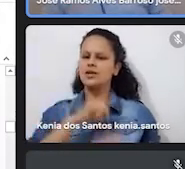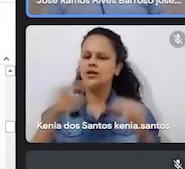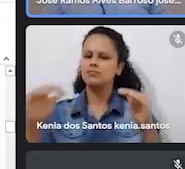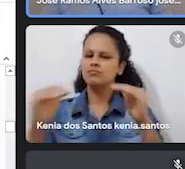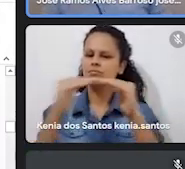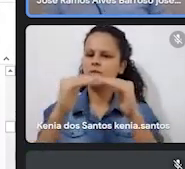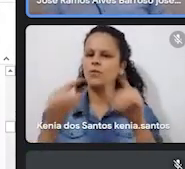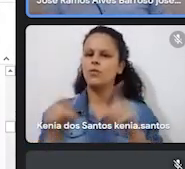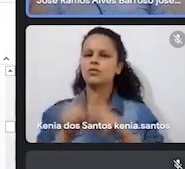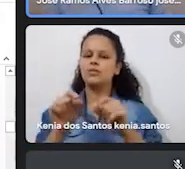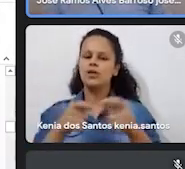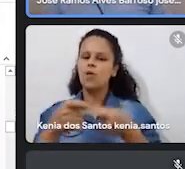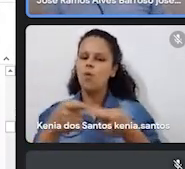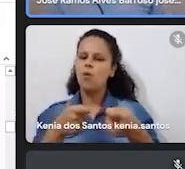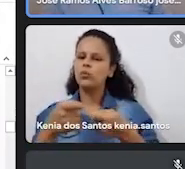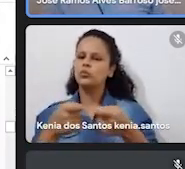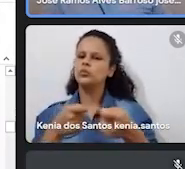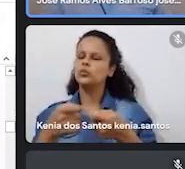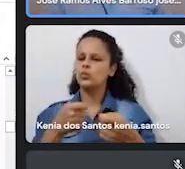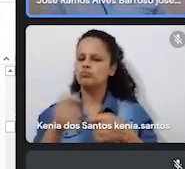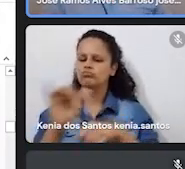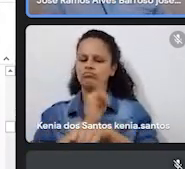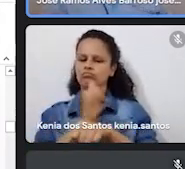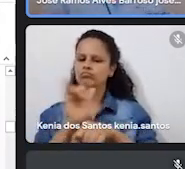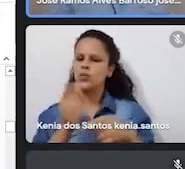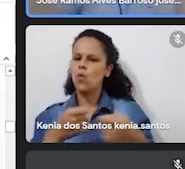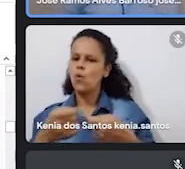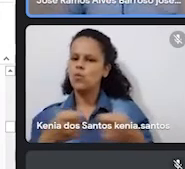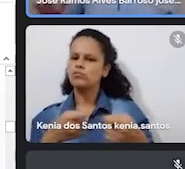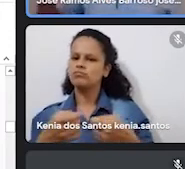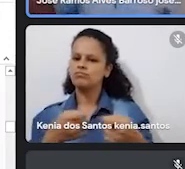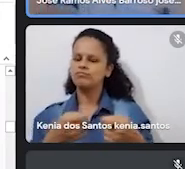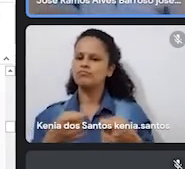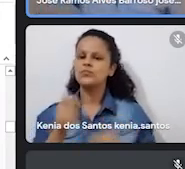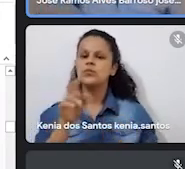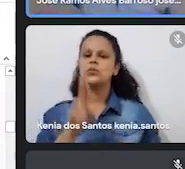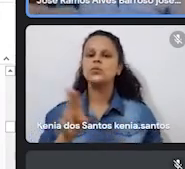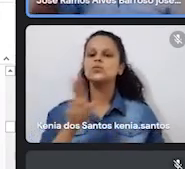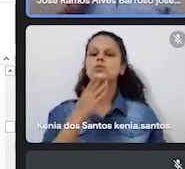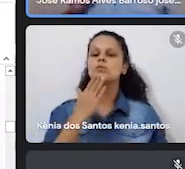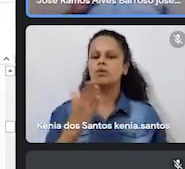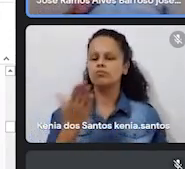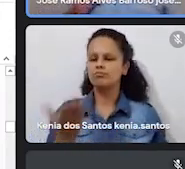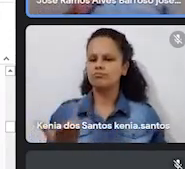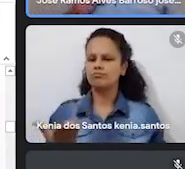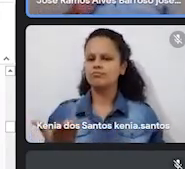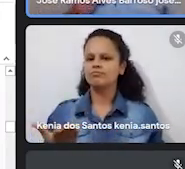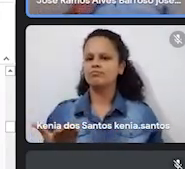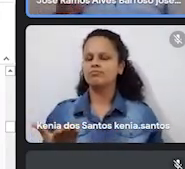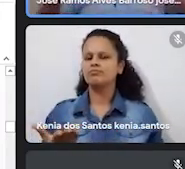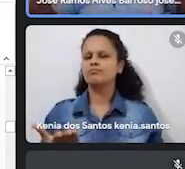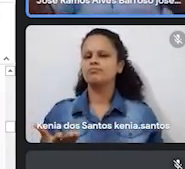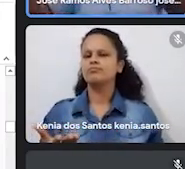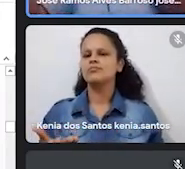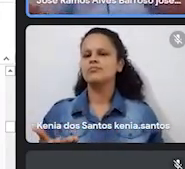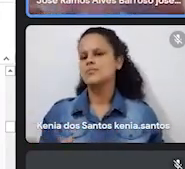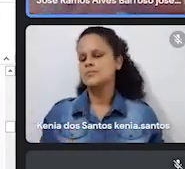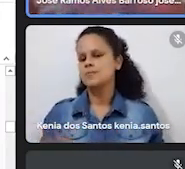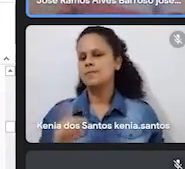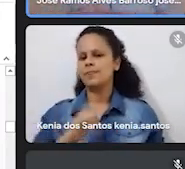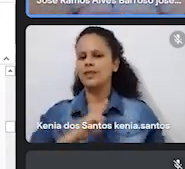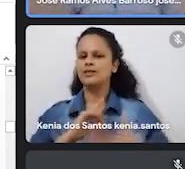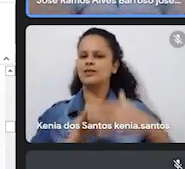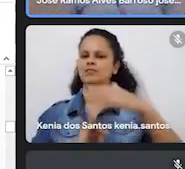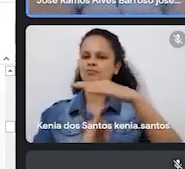controle. Então, tem que estar lá as medidas de controle que vai utilizar, igual, por exemplo, o Instituto. Ali na